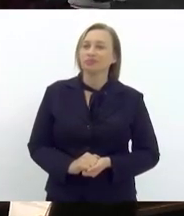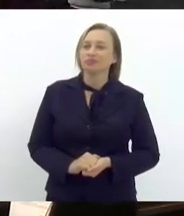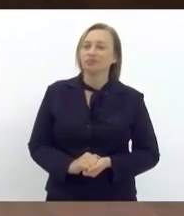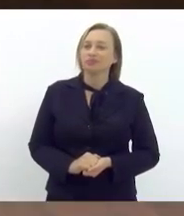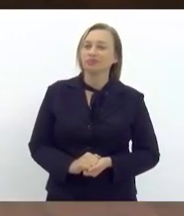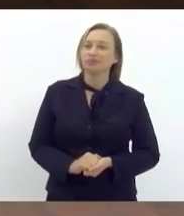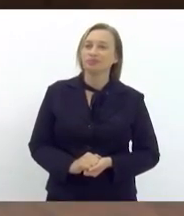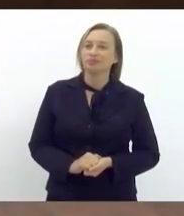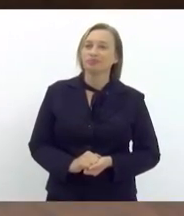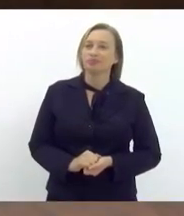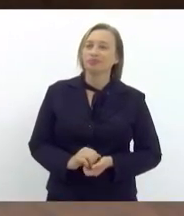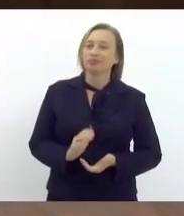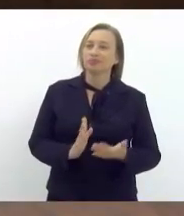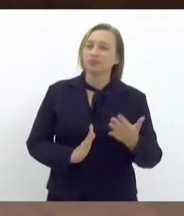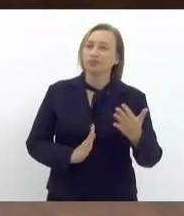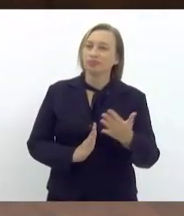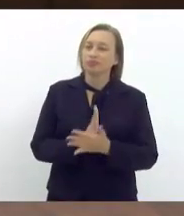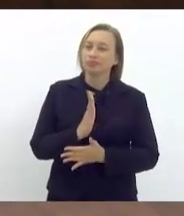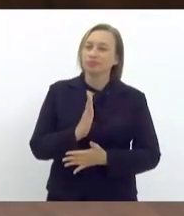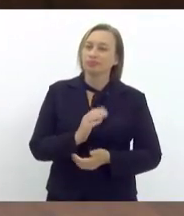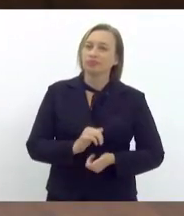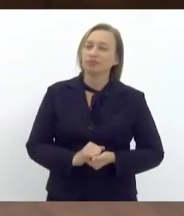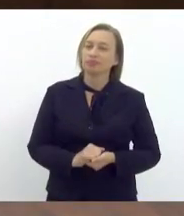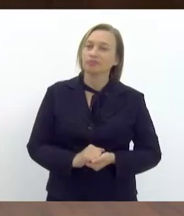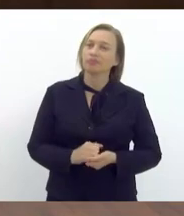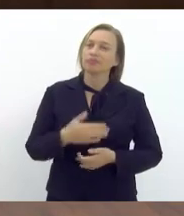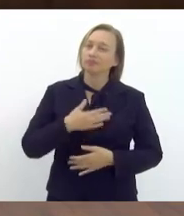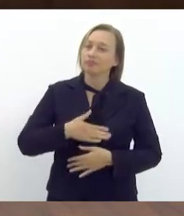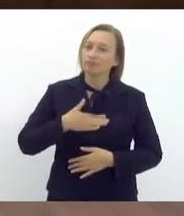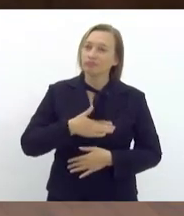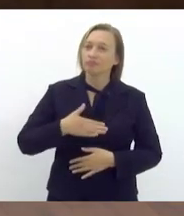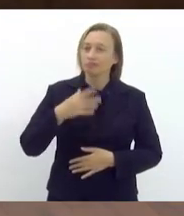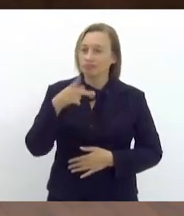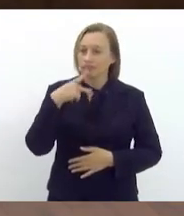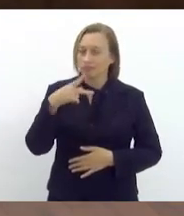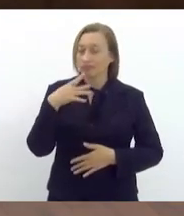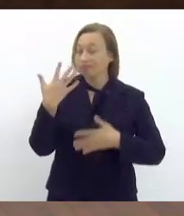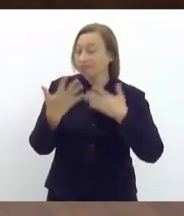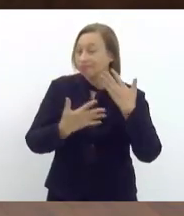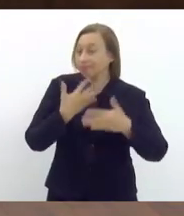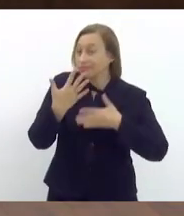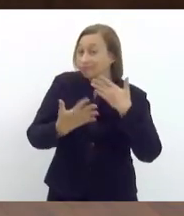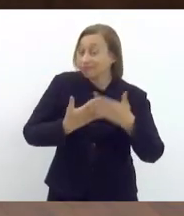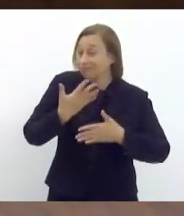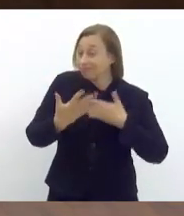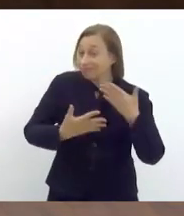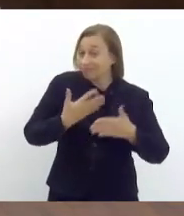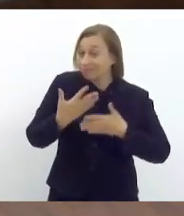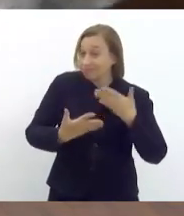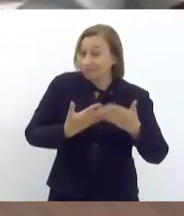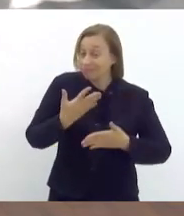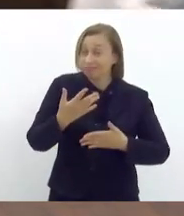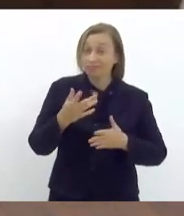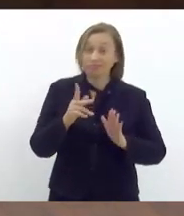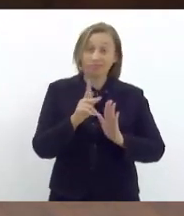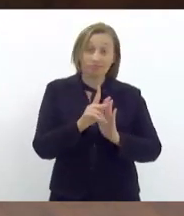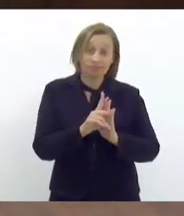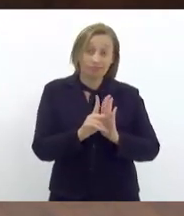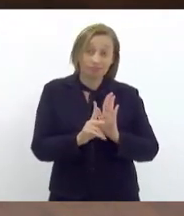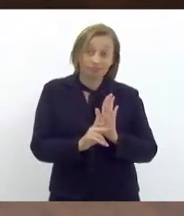parecer favorável e gostaria de manifestar minha alegria como parecerista do projeto